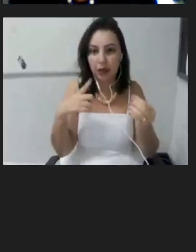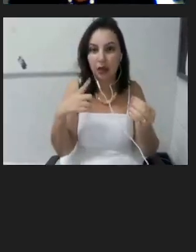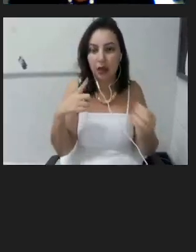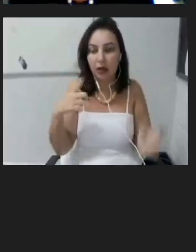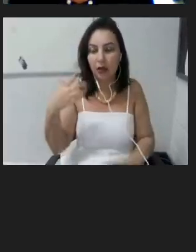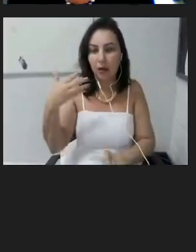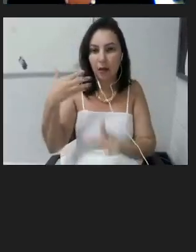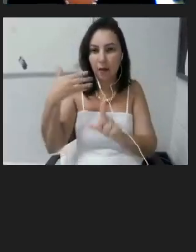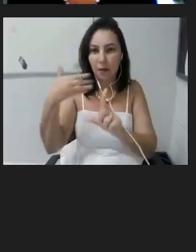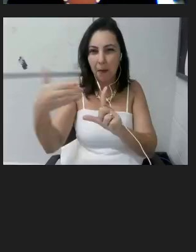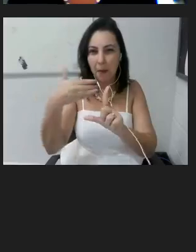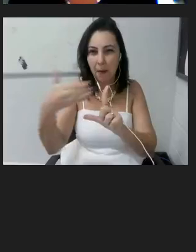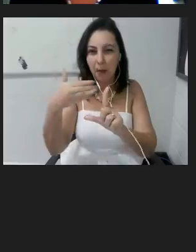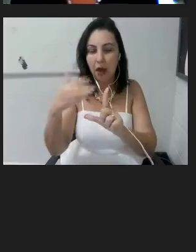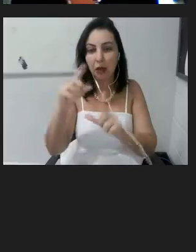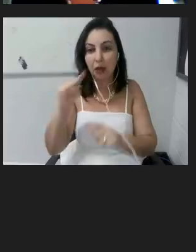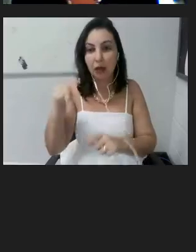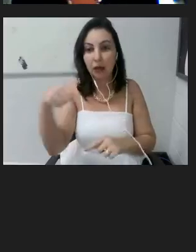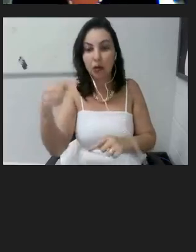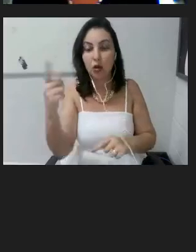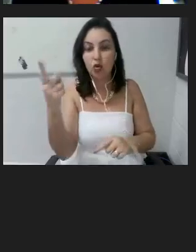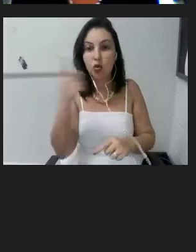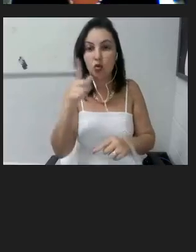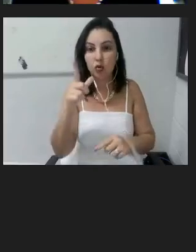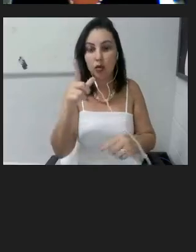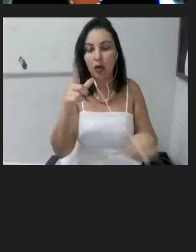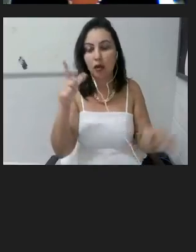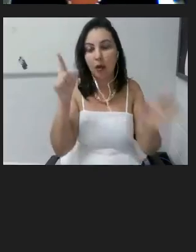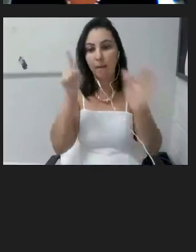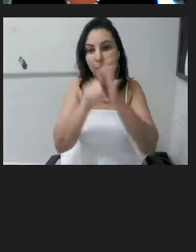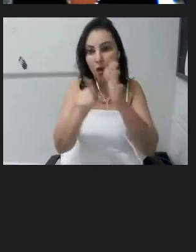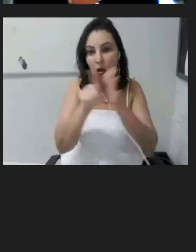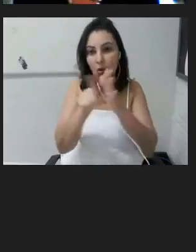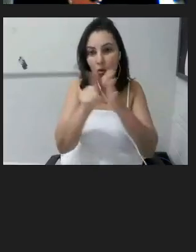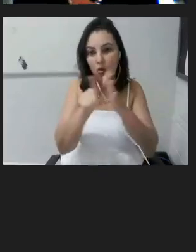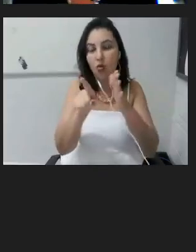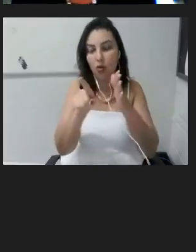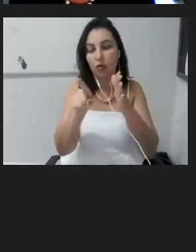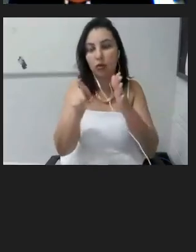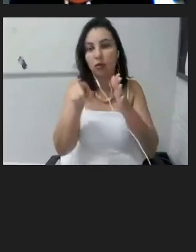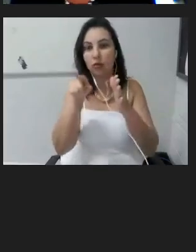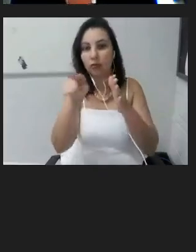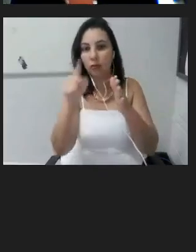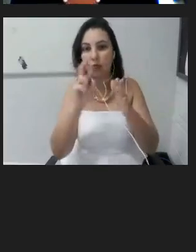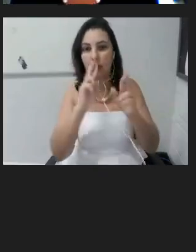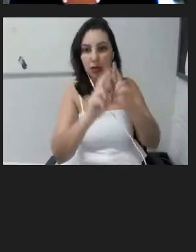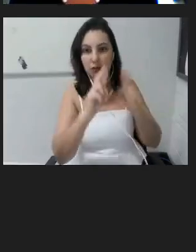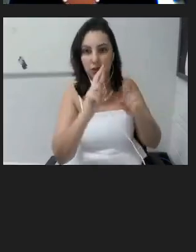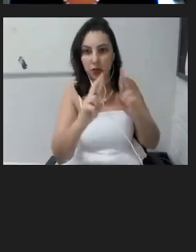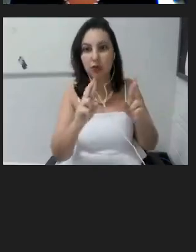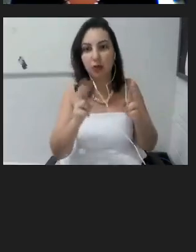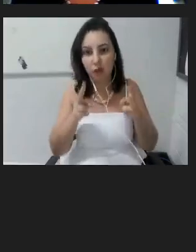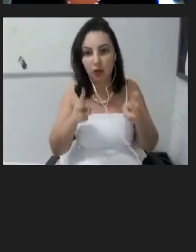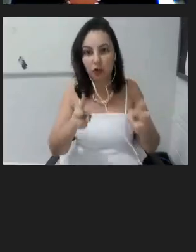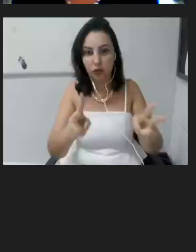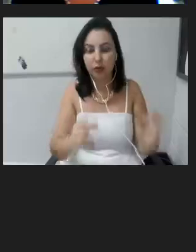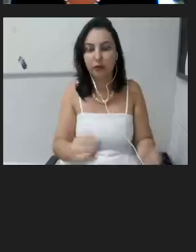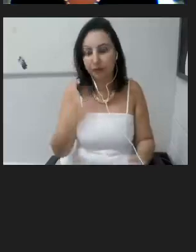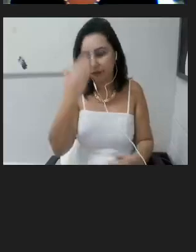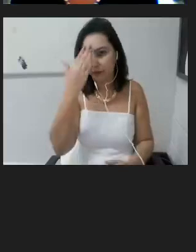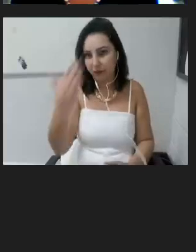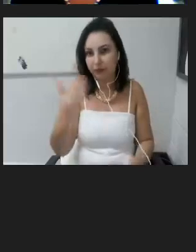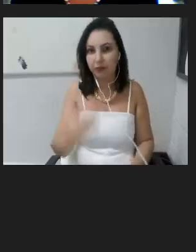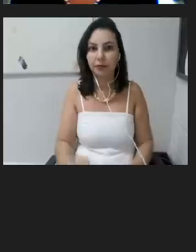gente consegue te repassar as perguntas, tá bom? Então tá bom. Então vamos para frente, gente. Obrigada,